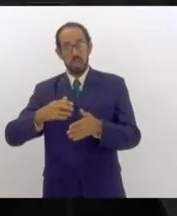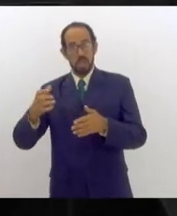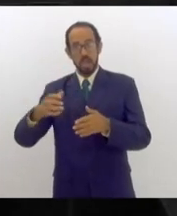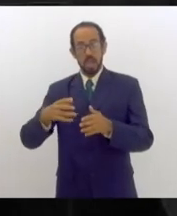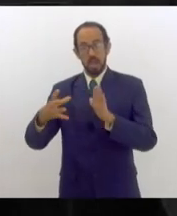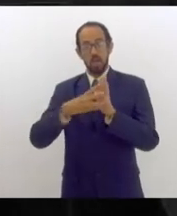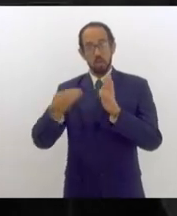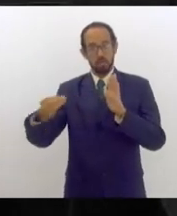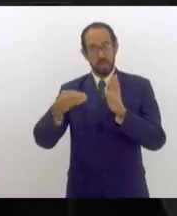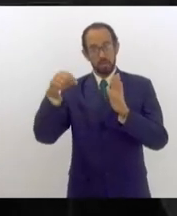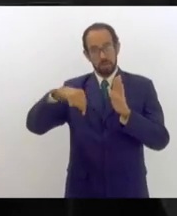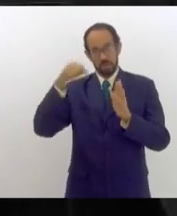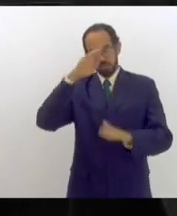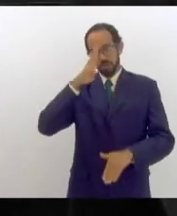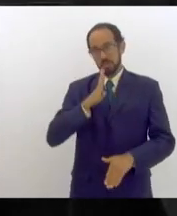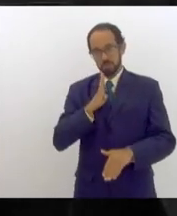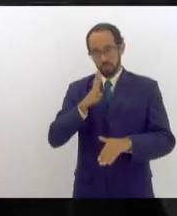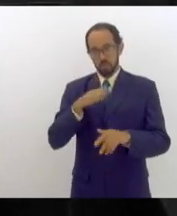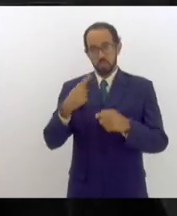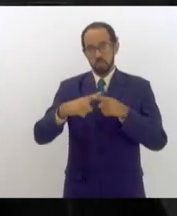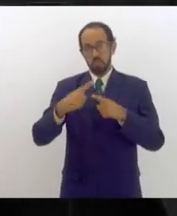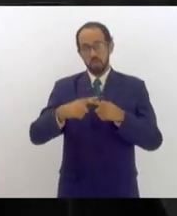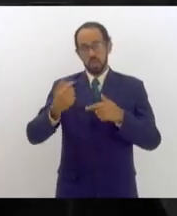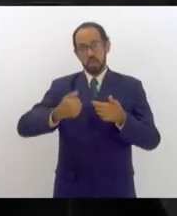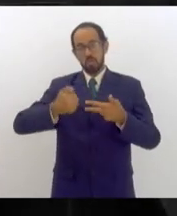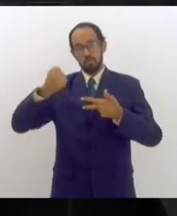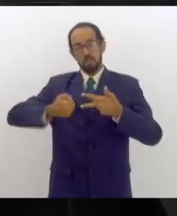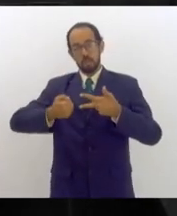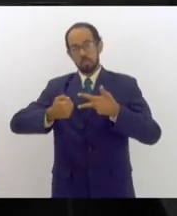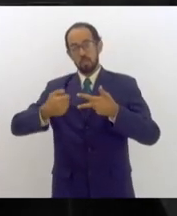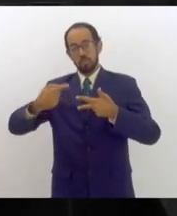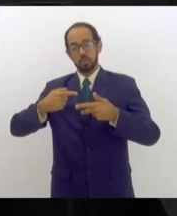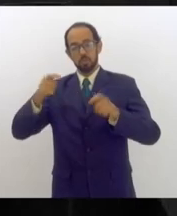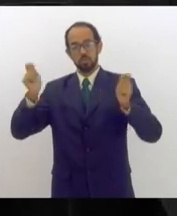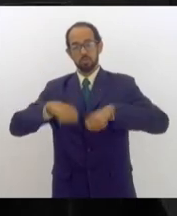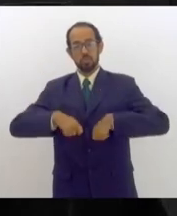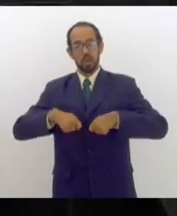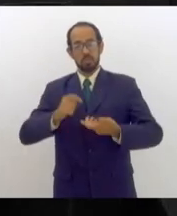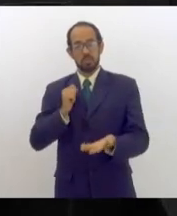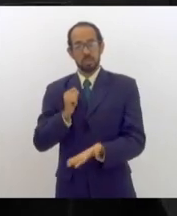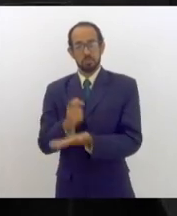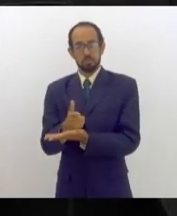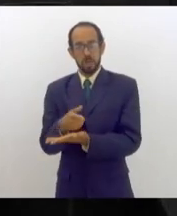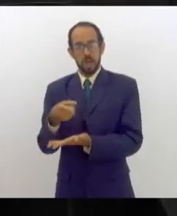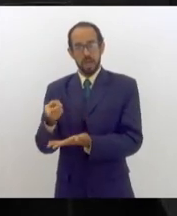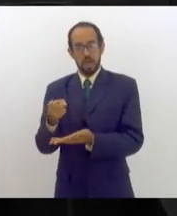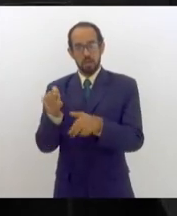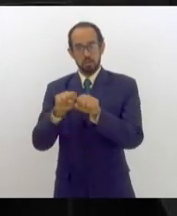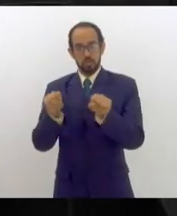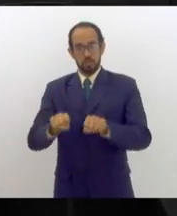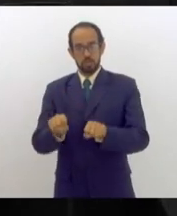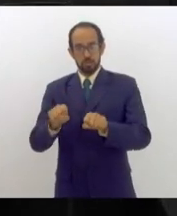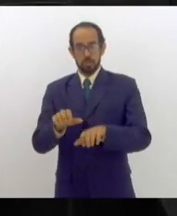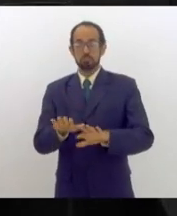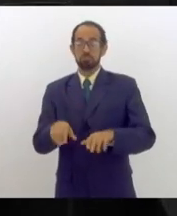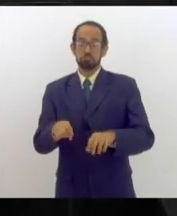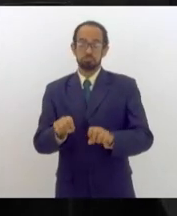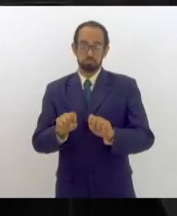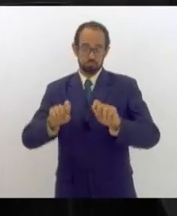que o poder público para brincar financeiramente para bancar o sistema Olha